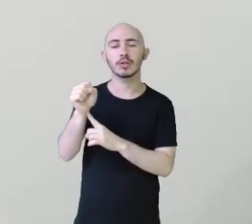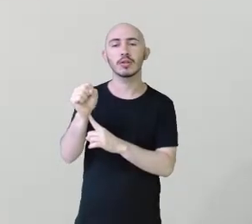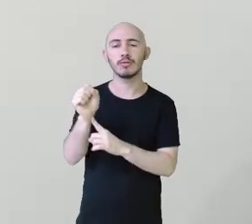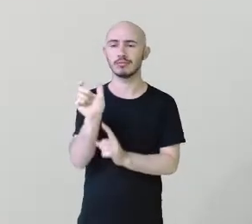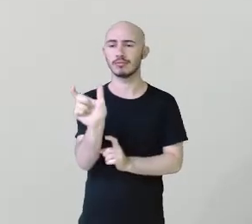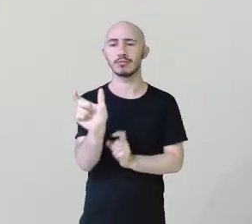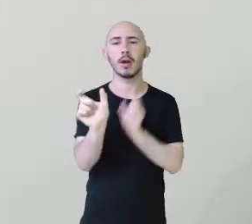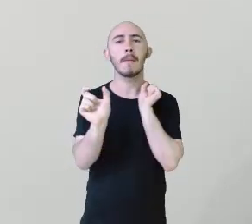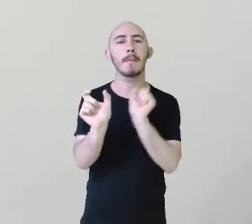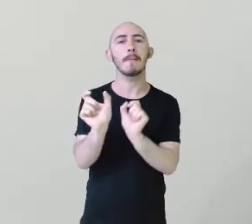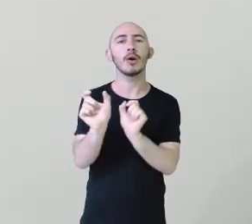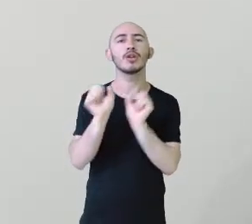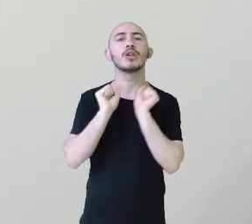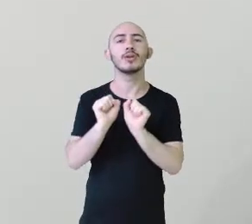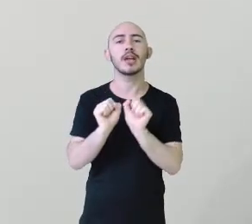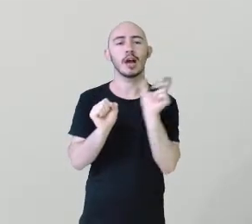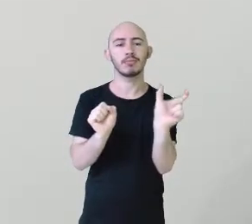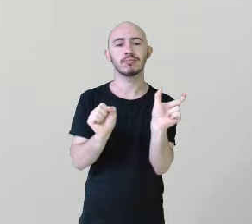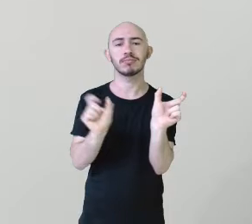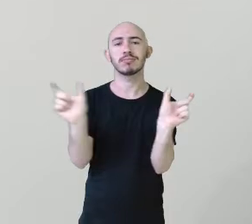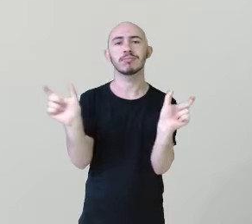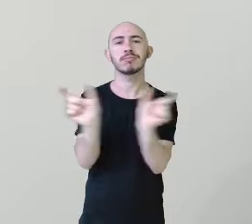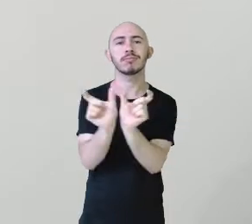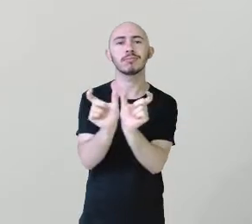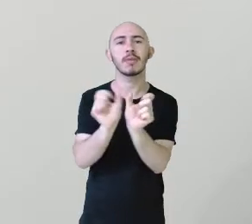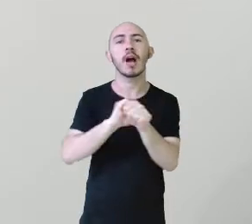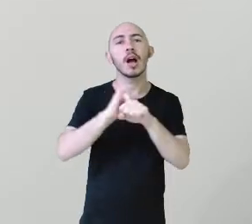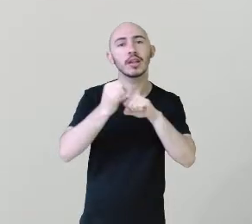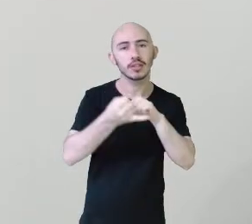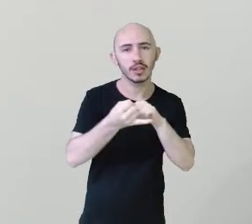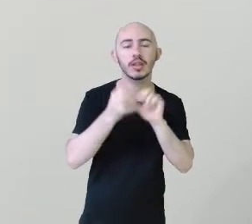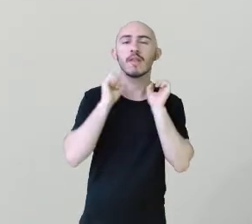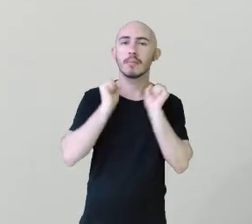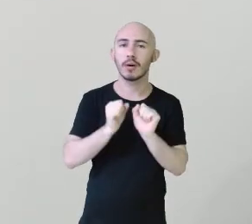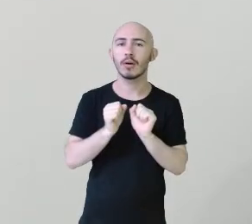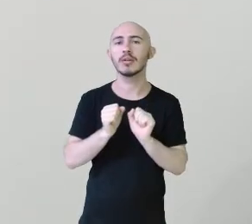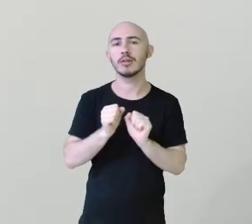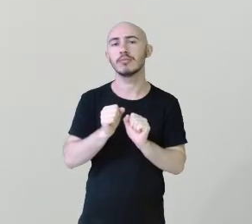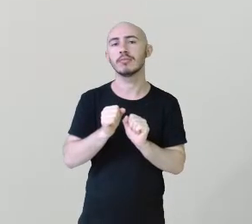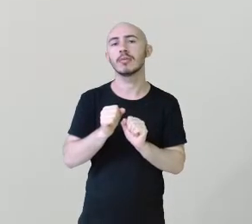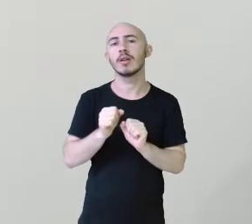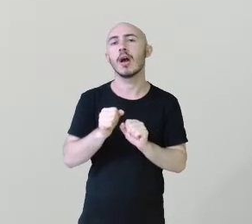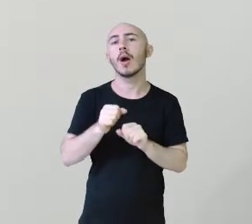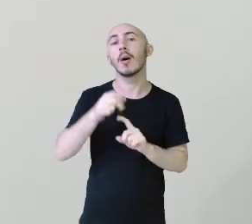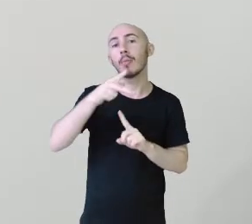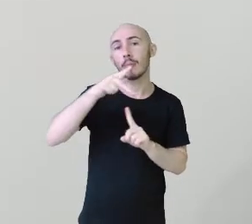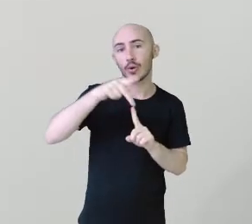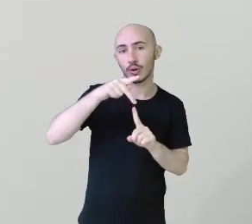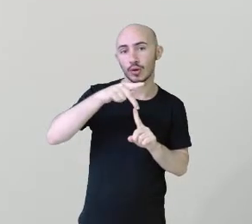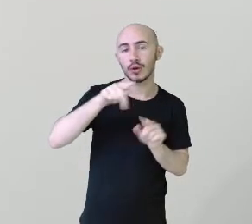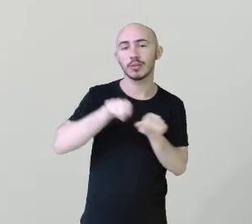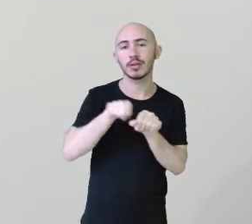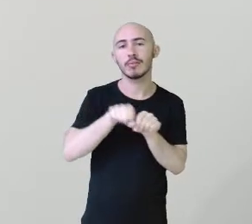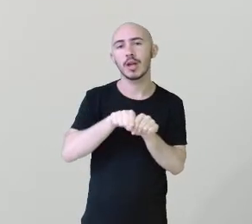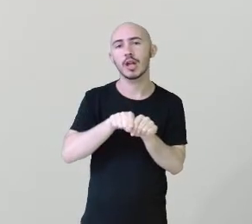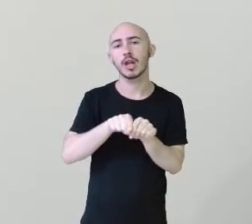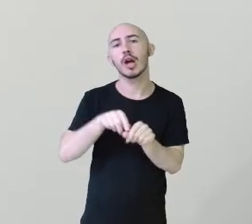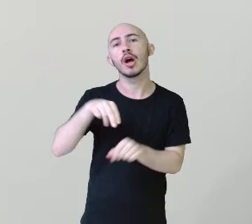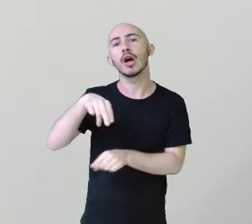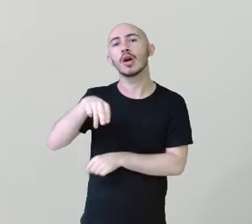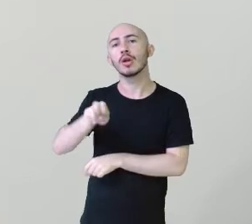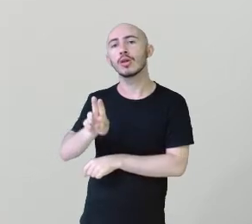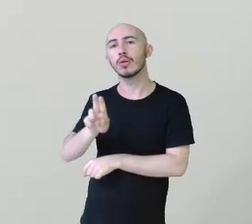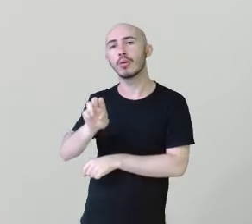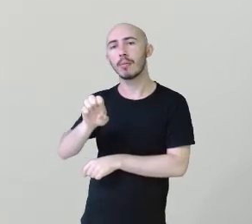acompanhado por adjetivos, por artigos, por pronomes e numerais, que são classes gramaticais que, como eu